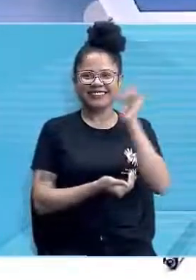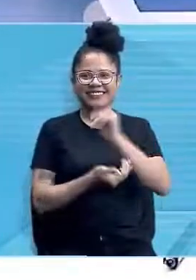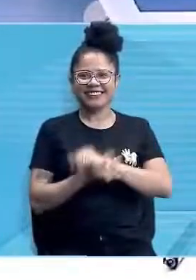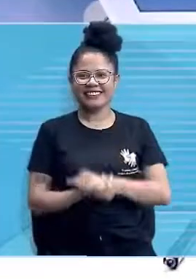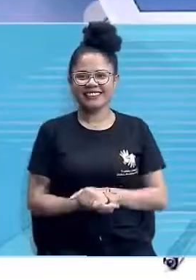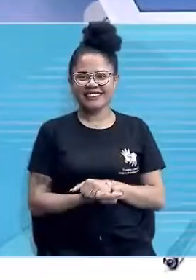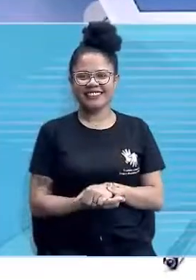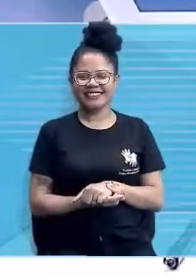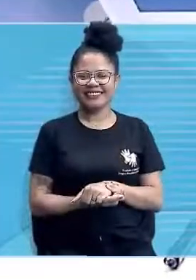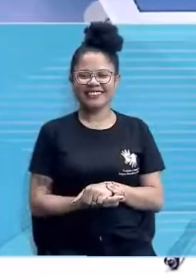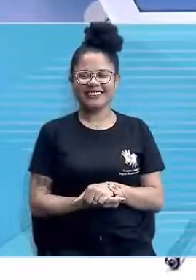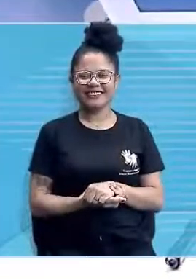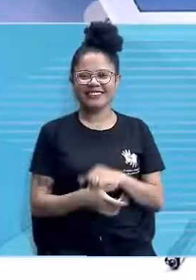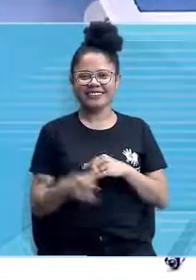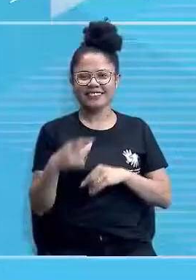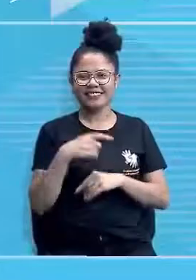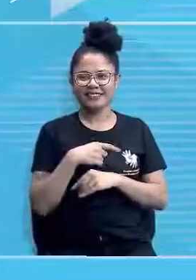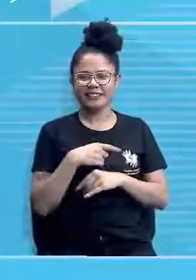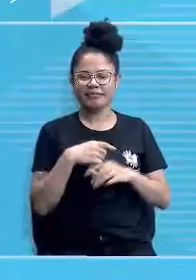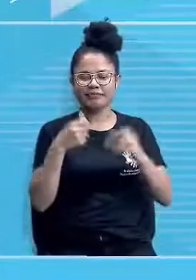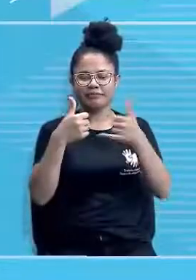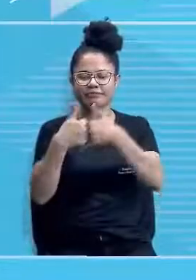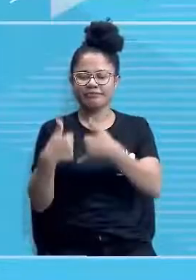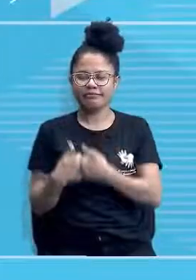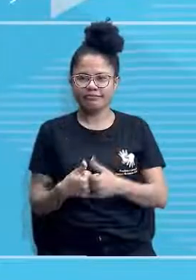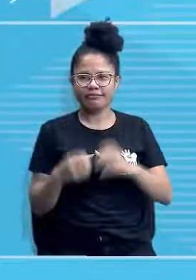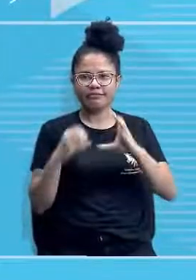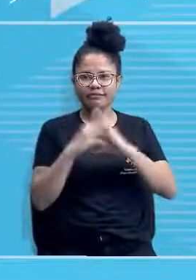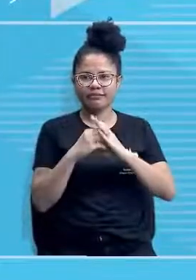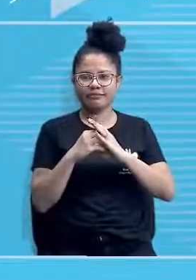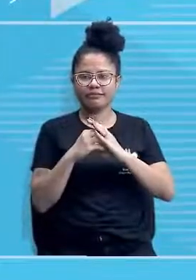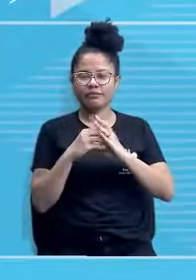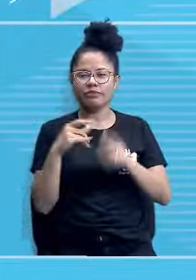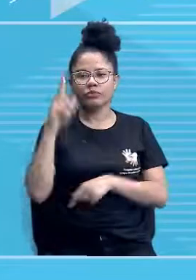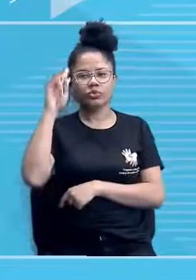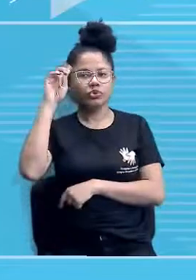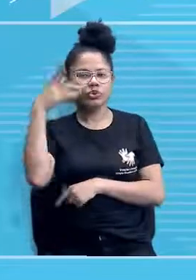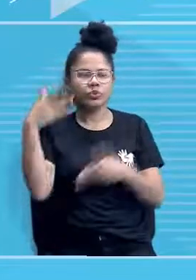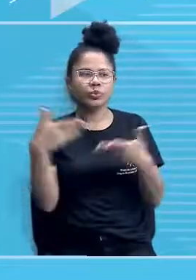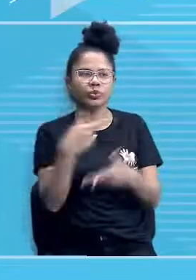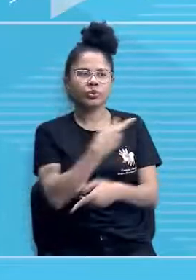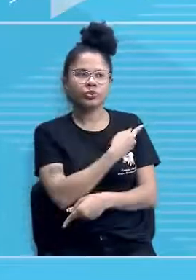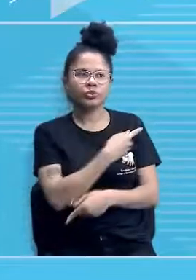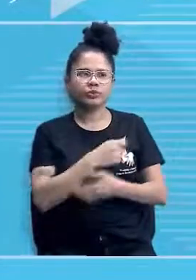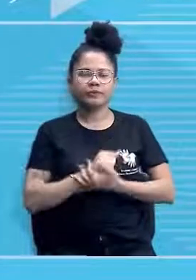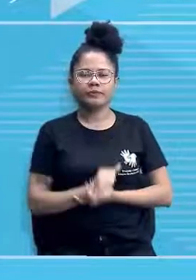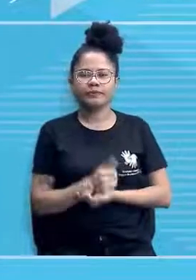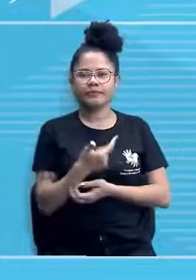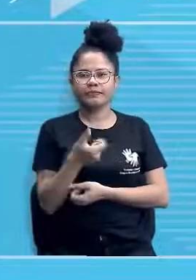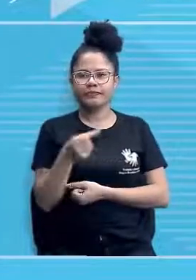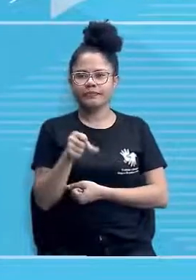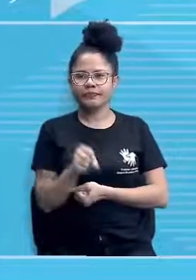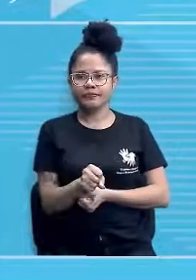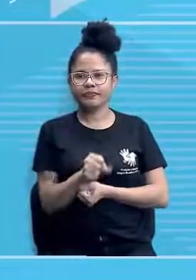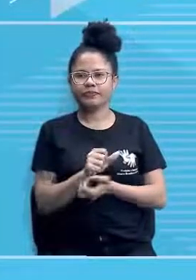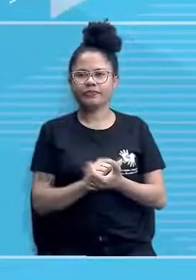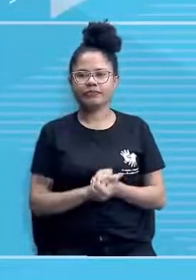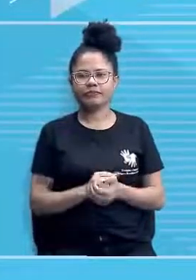as propriedades dos compostos orgânicos continuação e a data de hoje Vinte e Nove de Agosto de